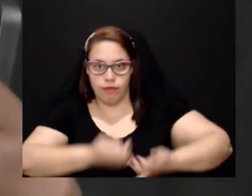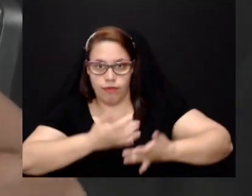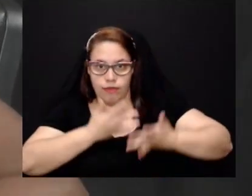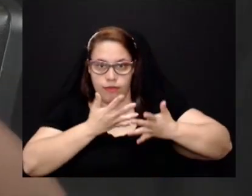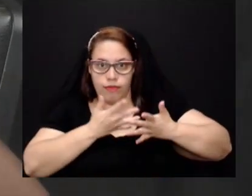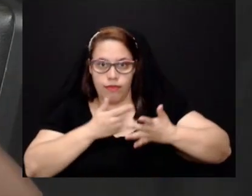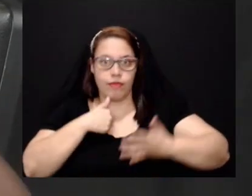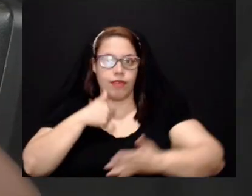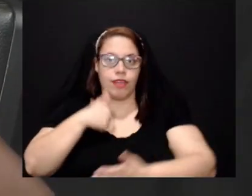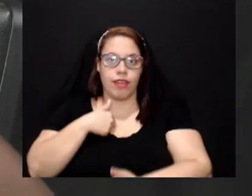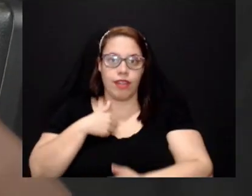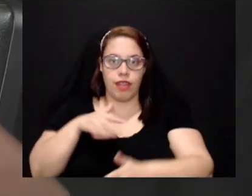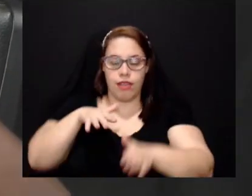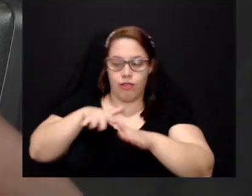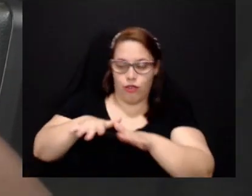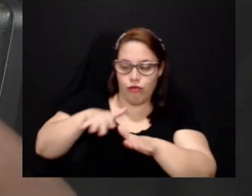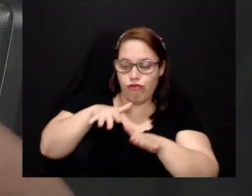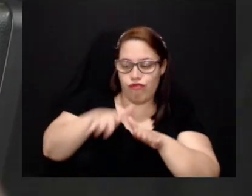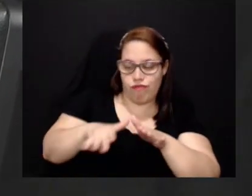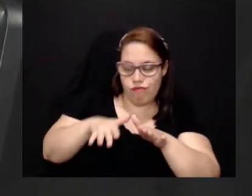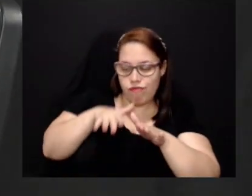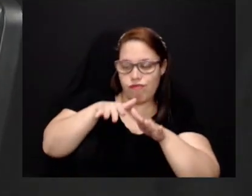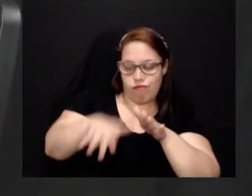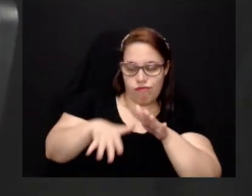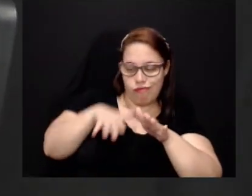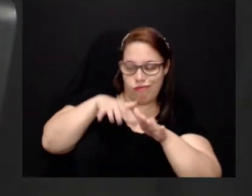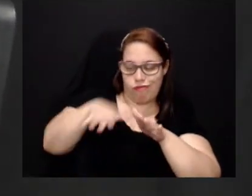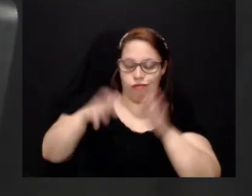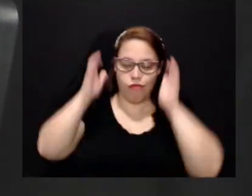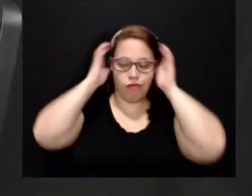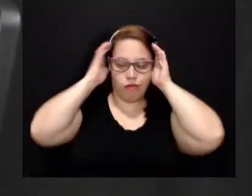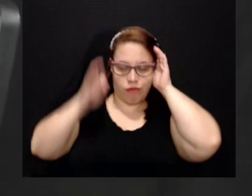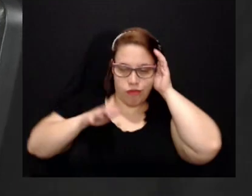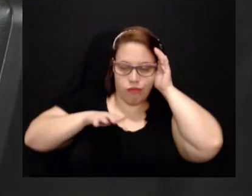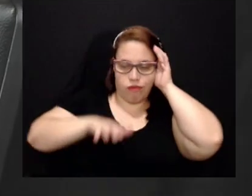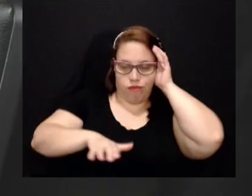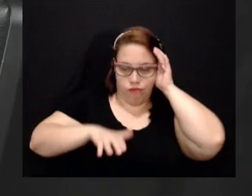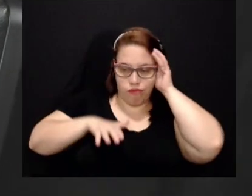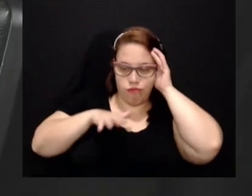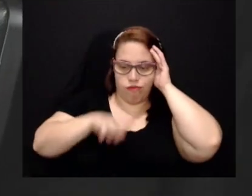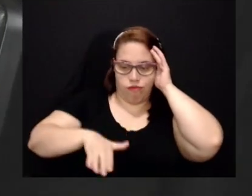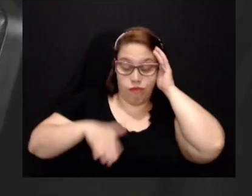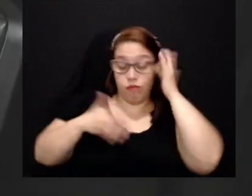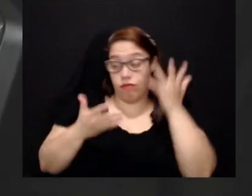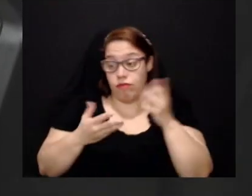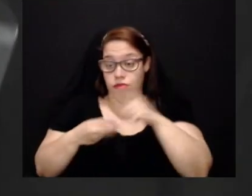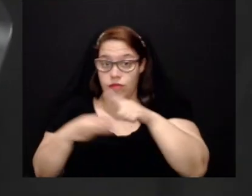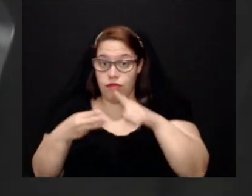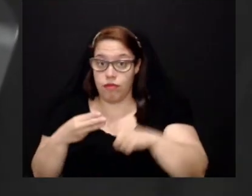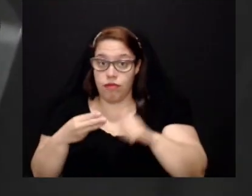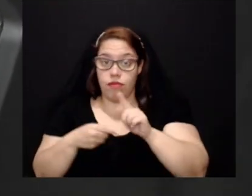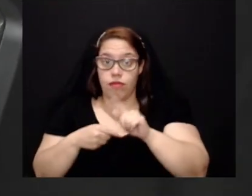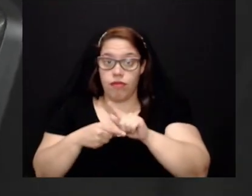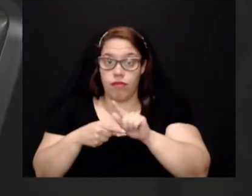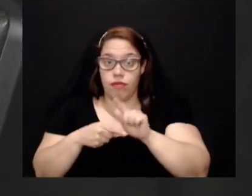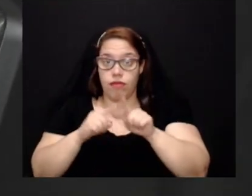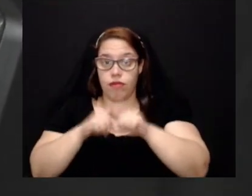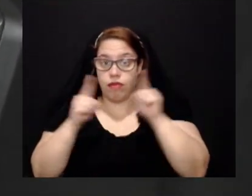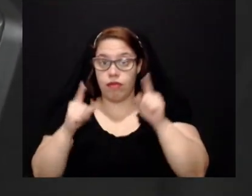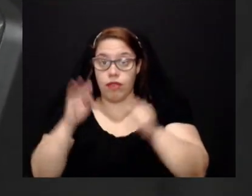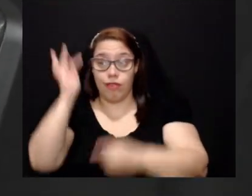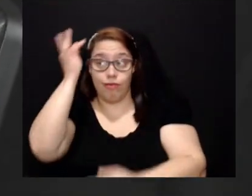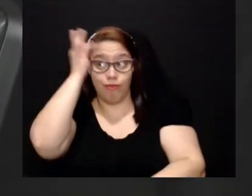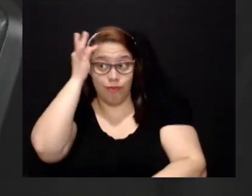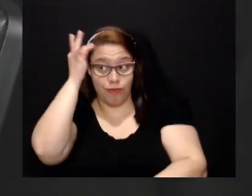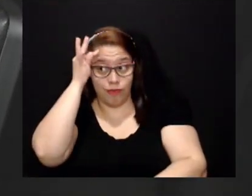DJ de aparelho de som, 3 em 1, né, aquela coisa toda. Mas qual que era a nossa técnica de DJ? A